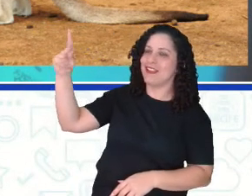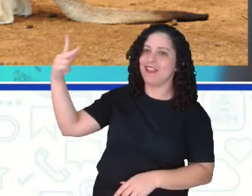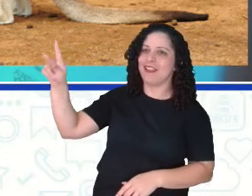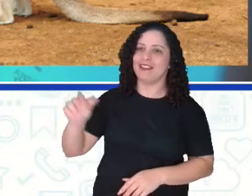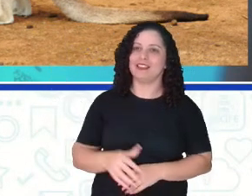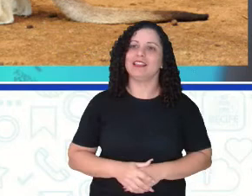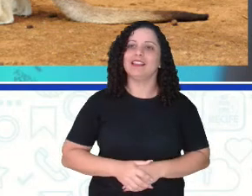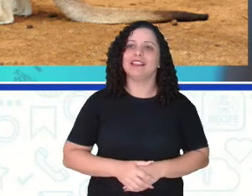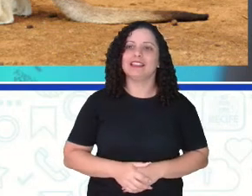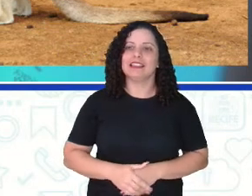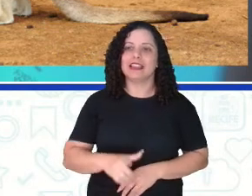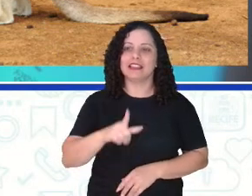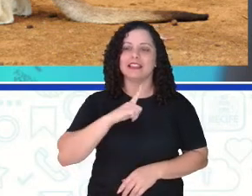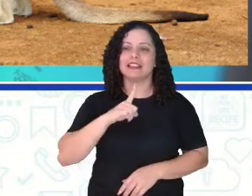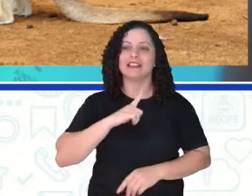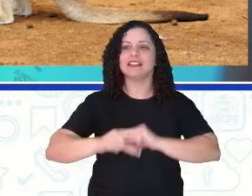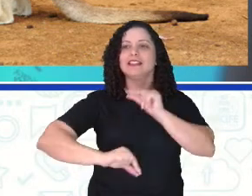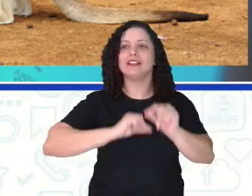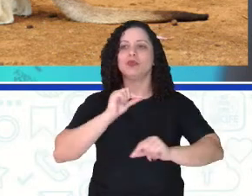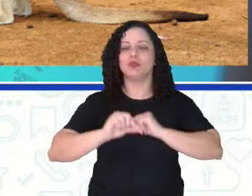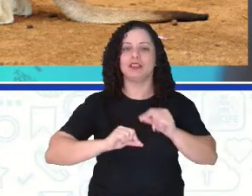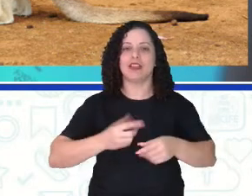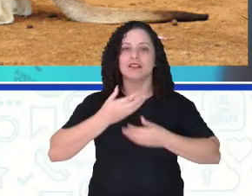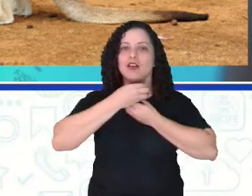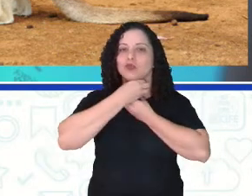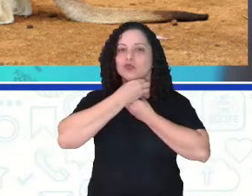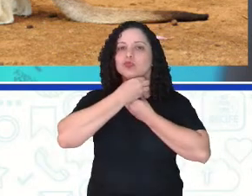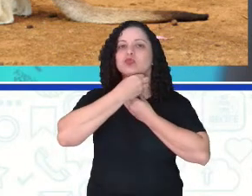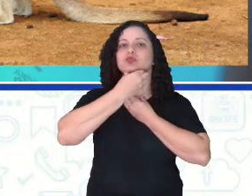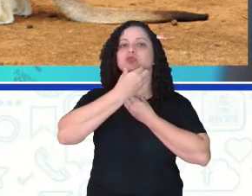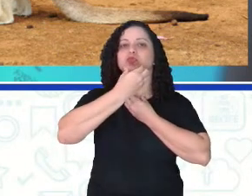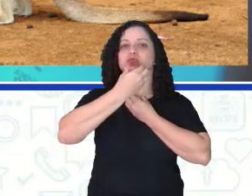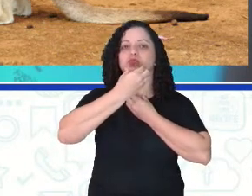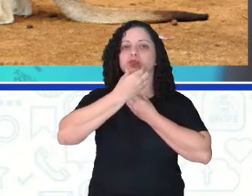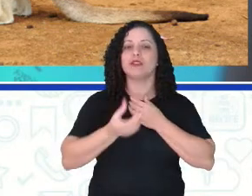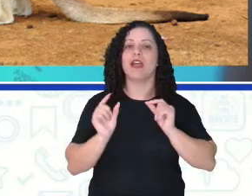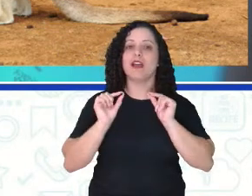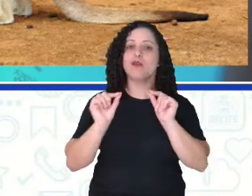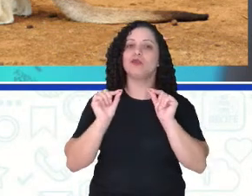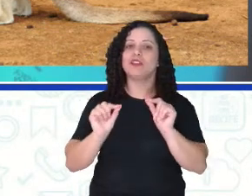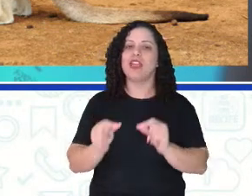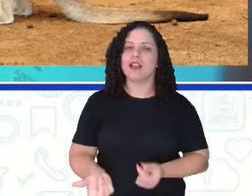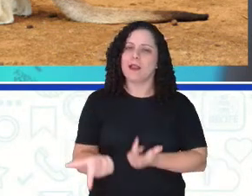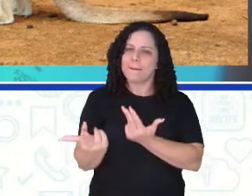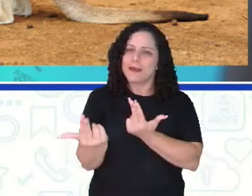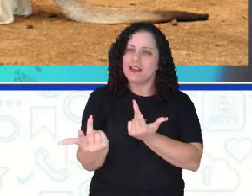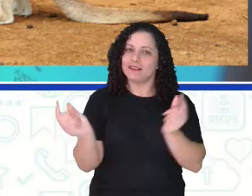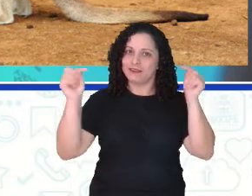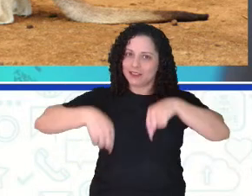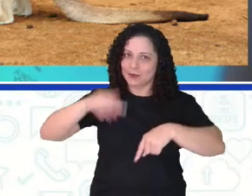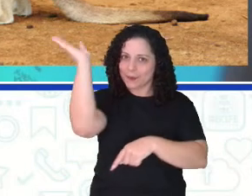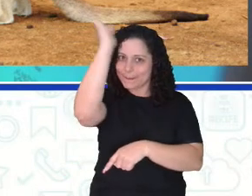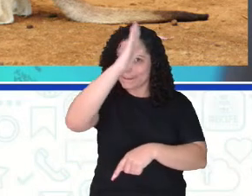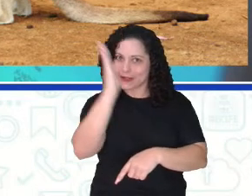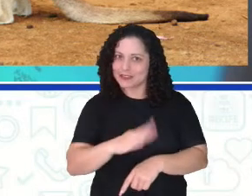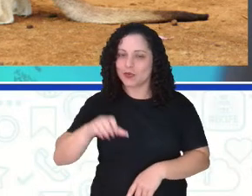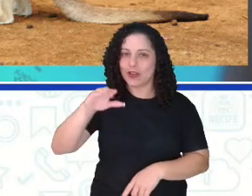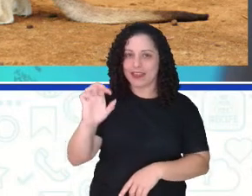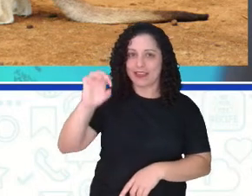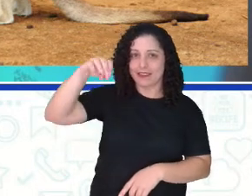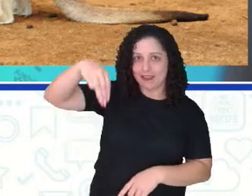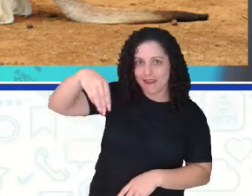aí. Né? Essa ave, ela tem um nome parecido com o nome aqui no Brasil. Em vez de, no Brasil a gente